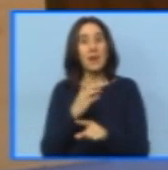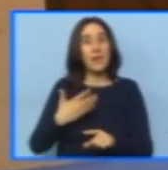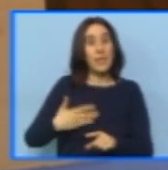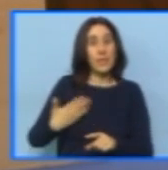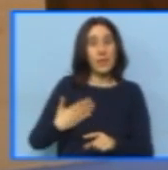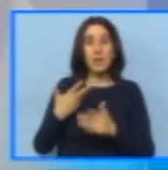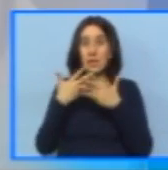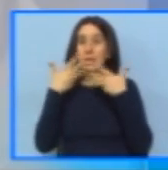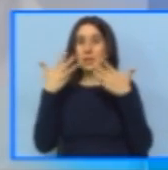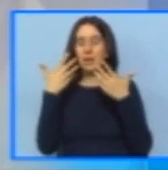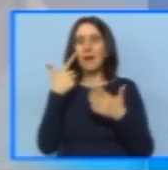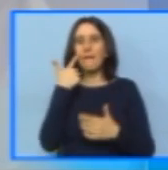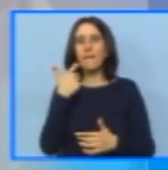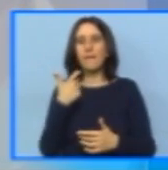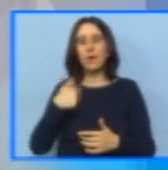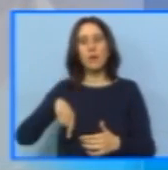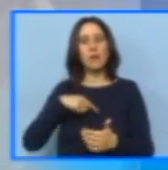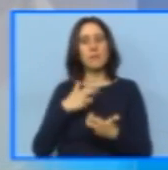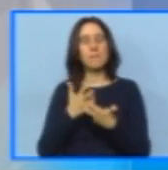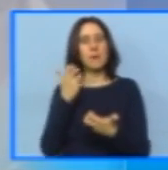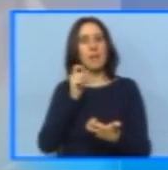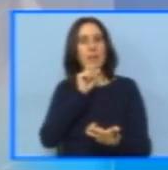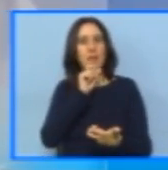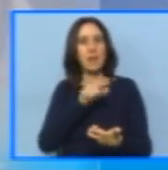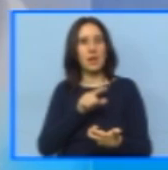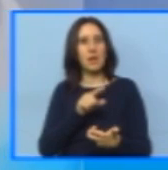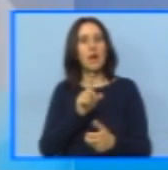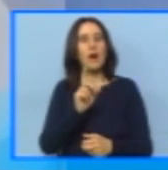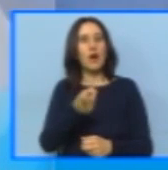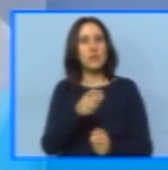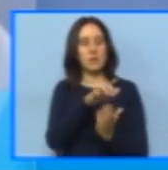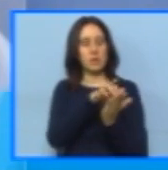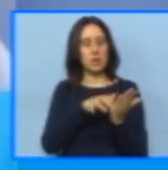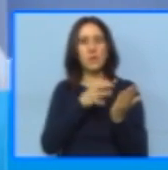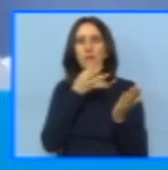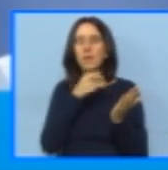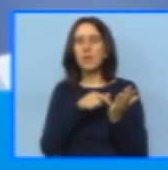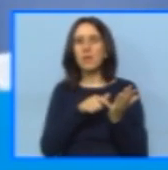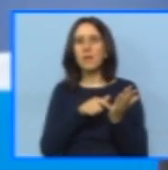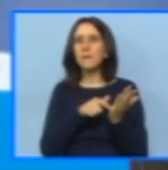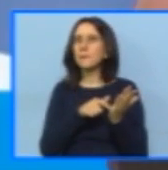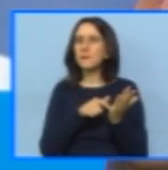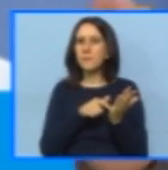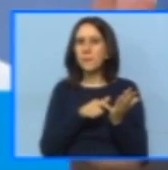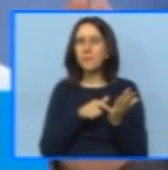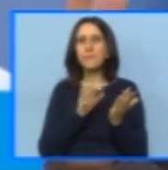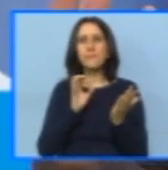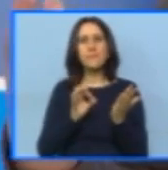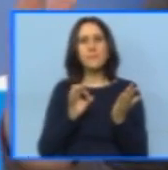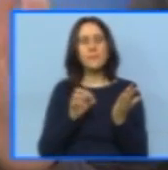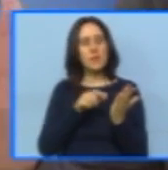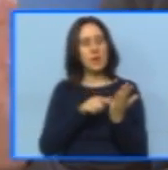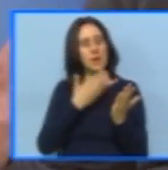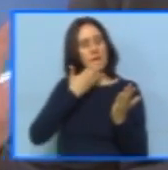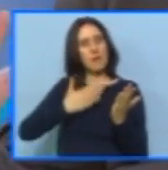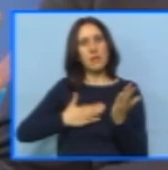da alegria, talvez pudéssemos destacar aquilo que o texto nos fala como frutos,